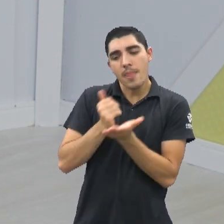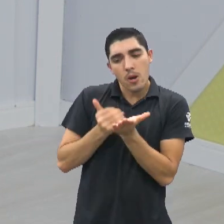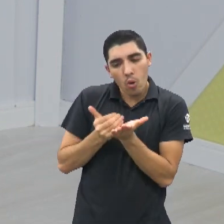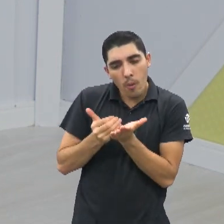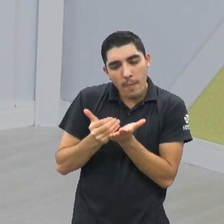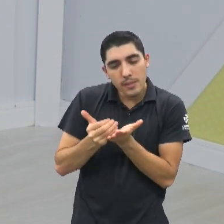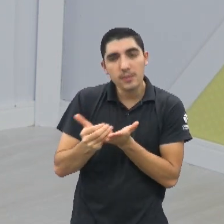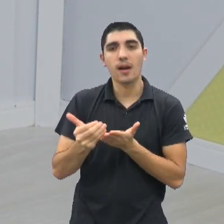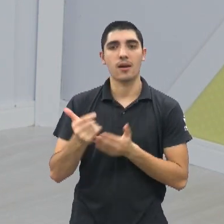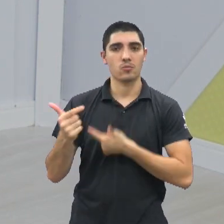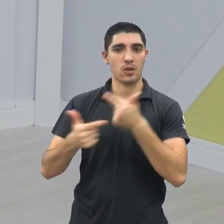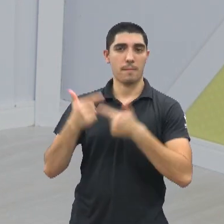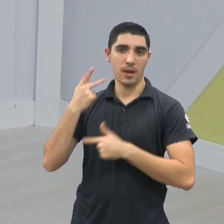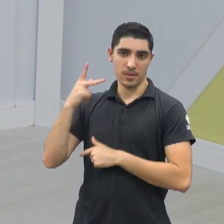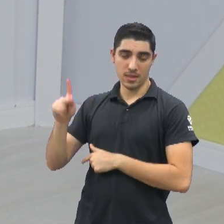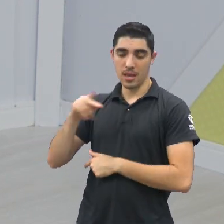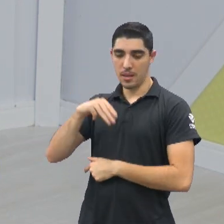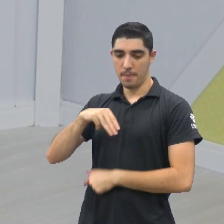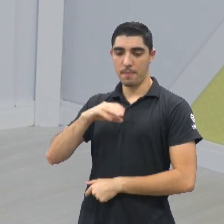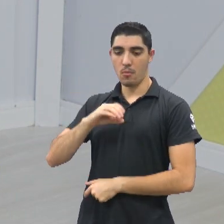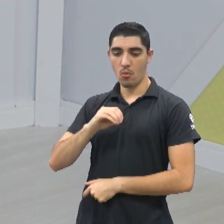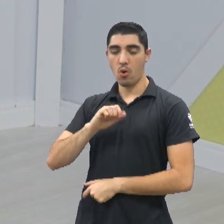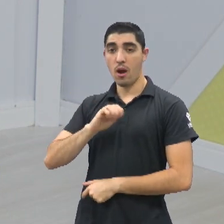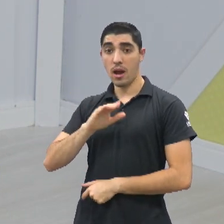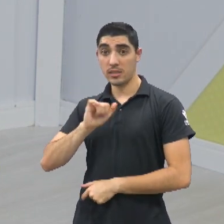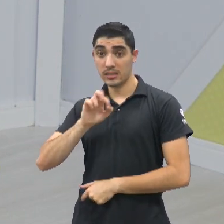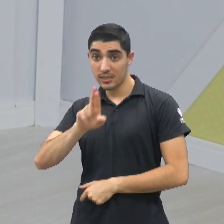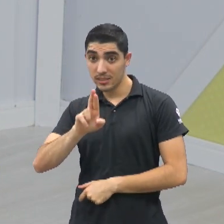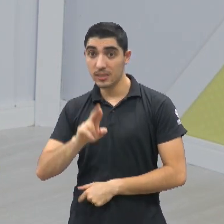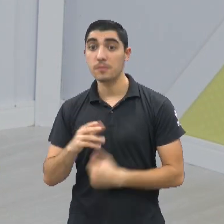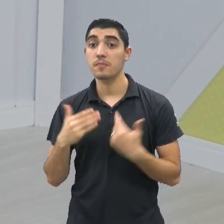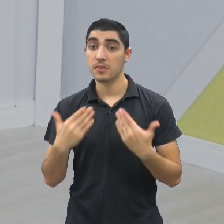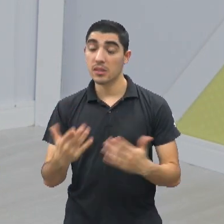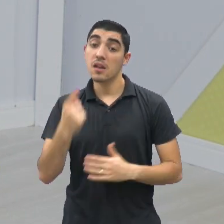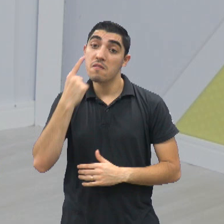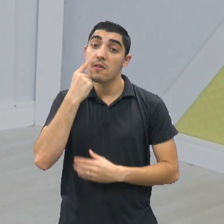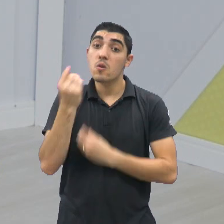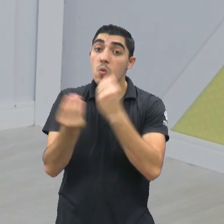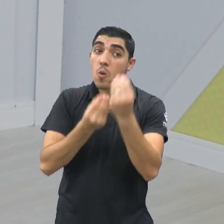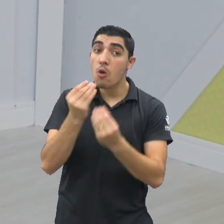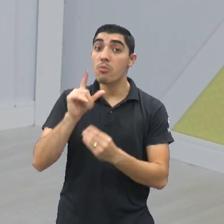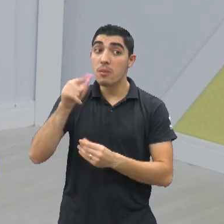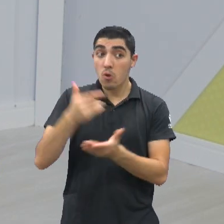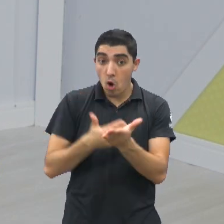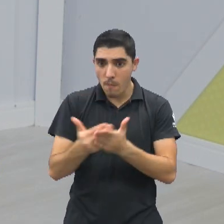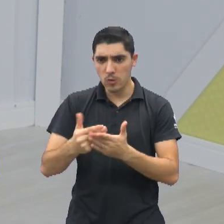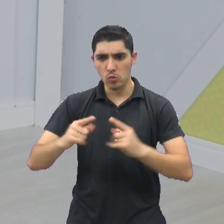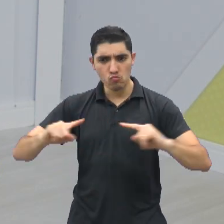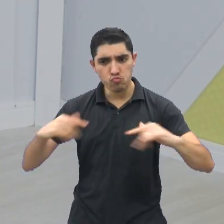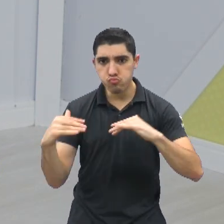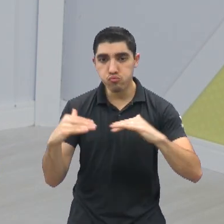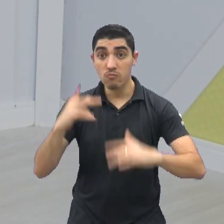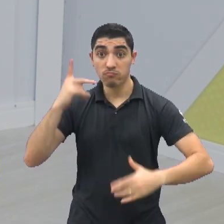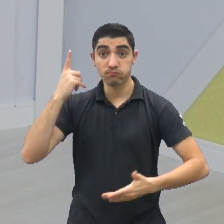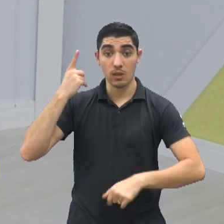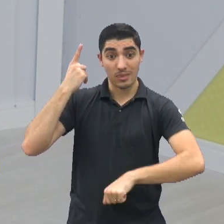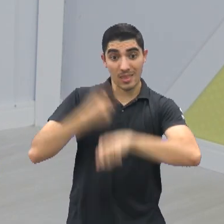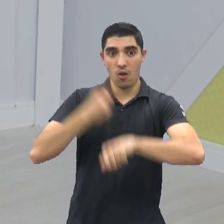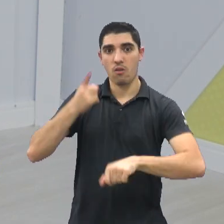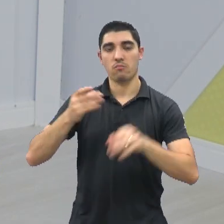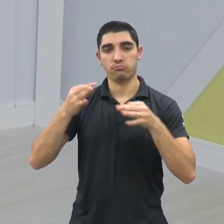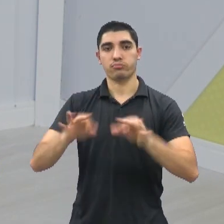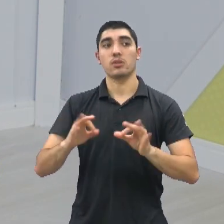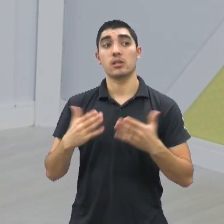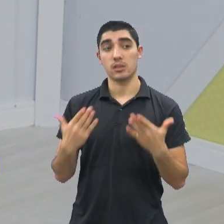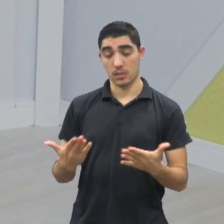ter que ver como é que é o trabalho do Moacir aí dentro de campo efetivamente técnica e taticamente até agora dentro daquilo que o gerente